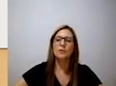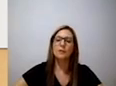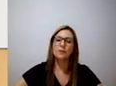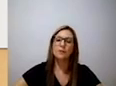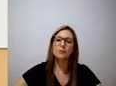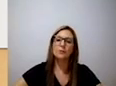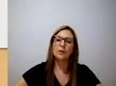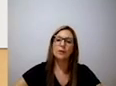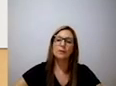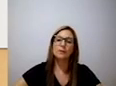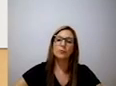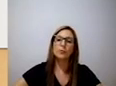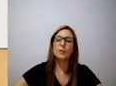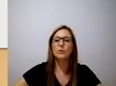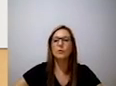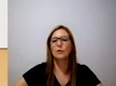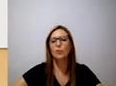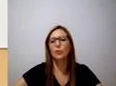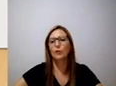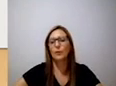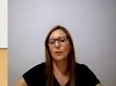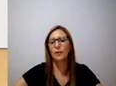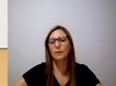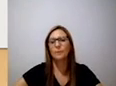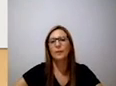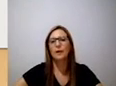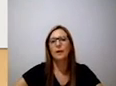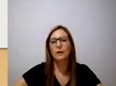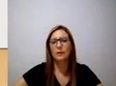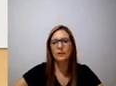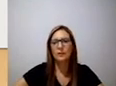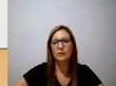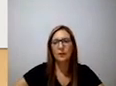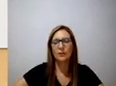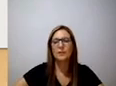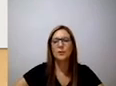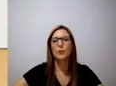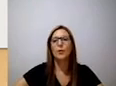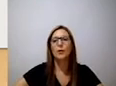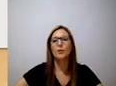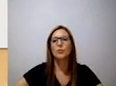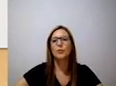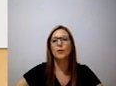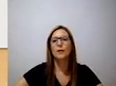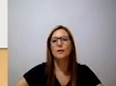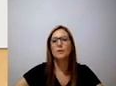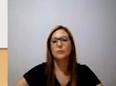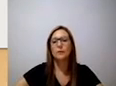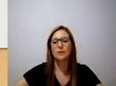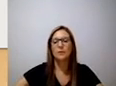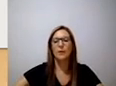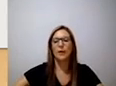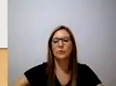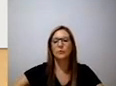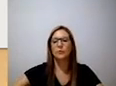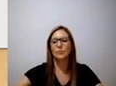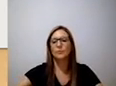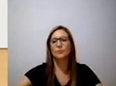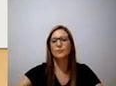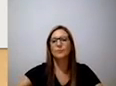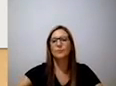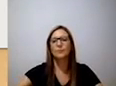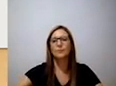preservativos, tanto o masculino como o feminino. Agora a gente vai conhecer um pouquinho sobre cada um desses métodos.